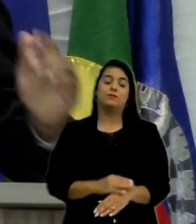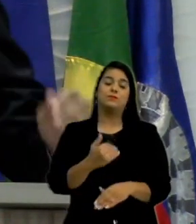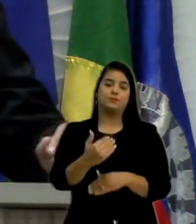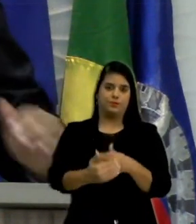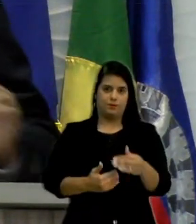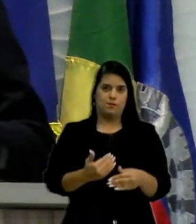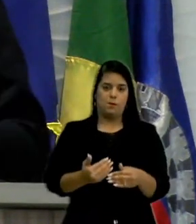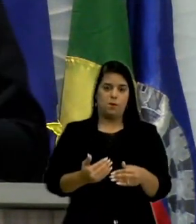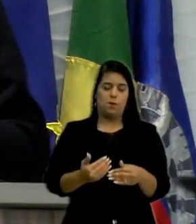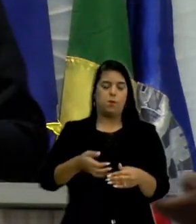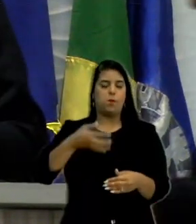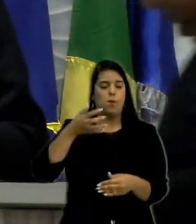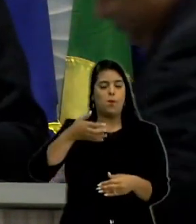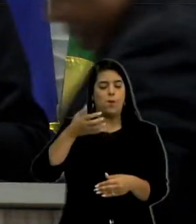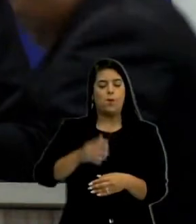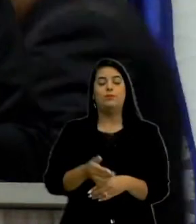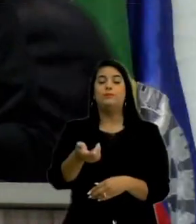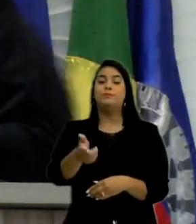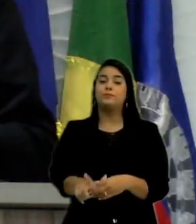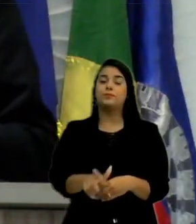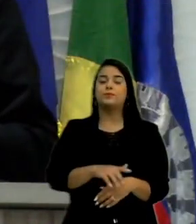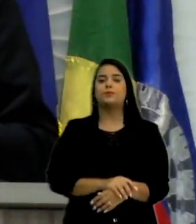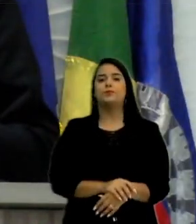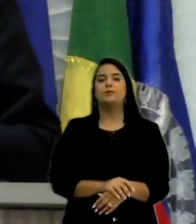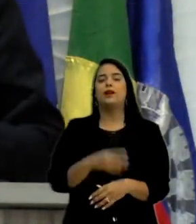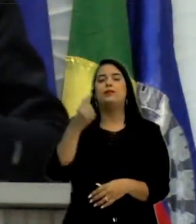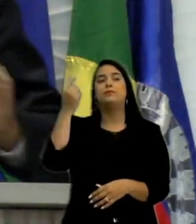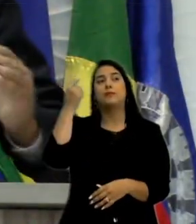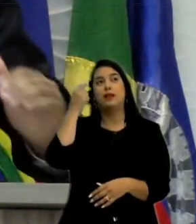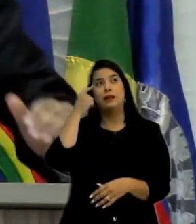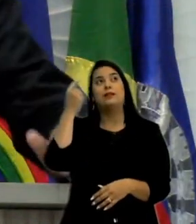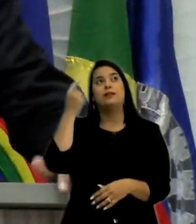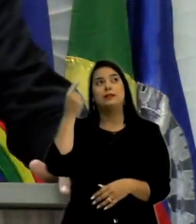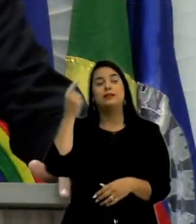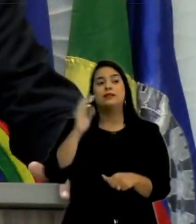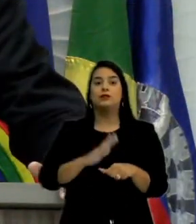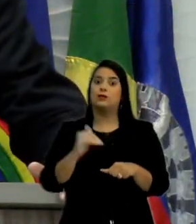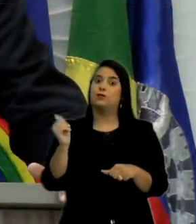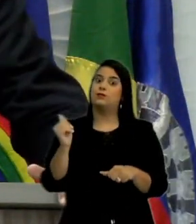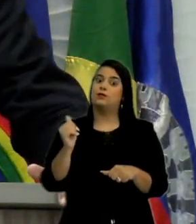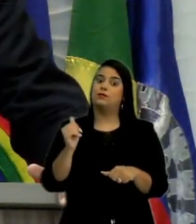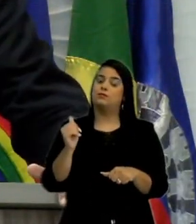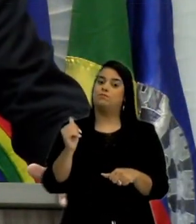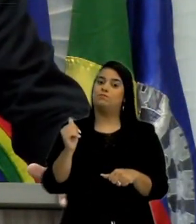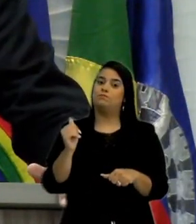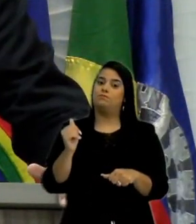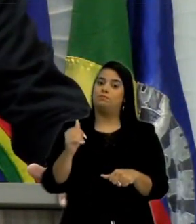Continuando, mais uma vez, pensou-se que ia chamar mais cuidadores.